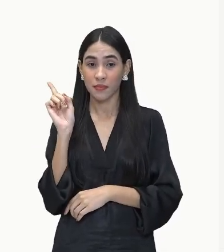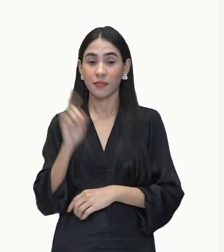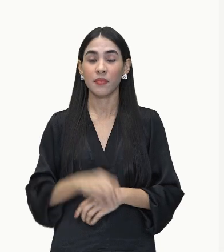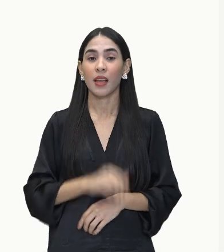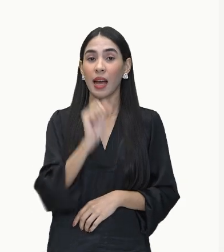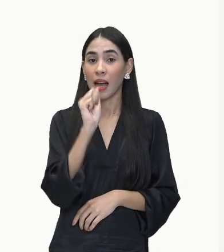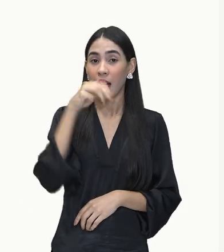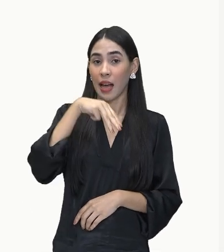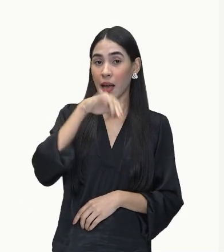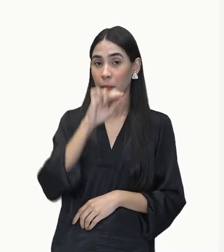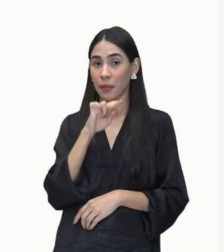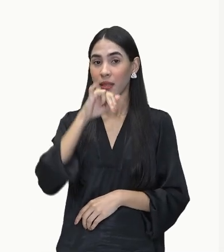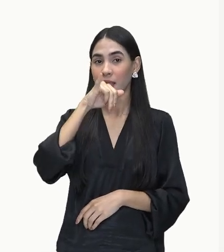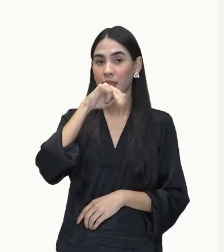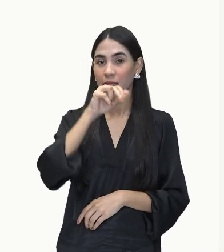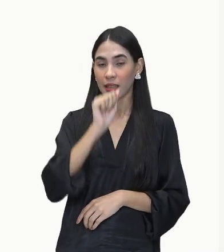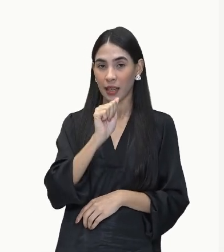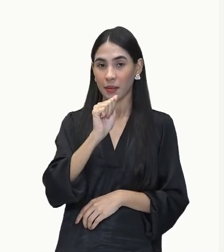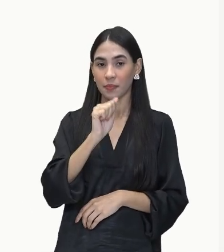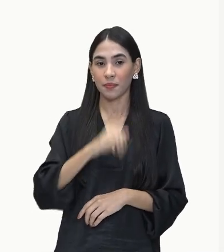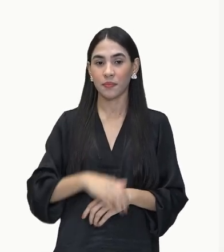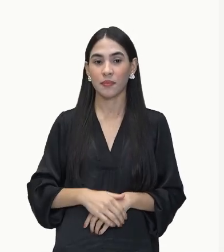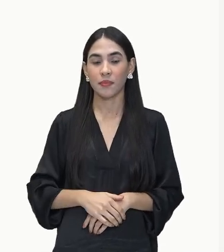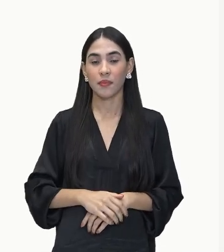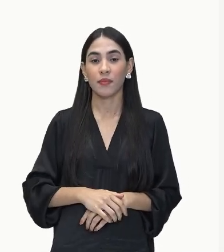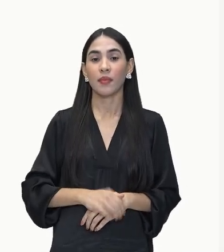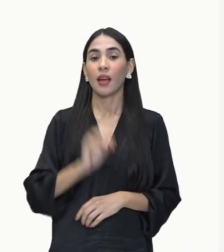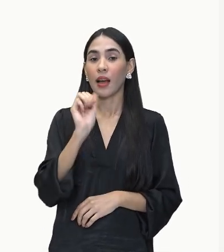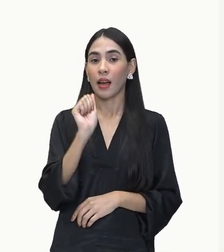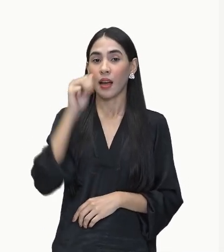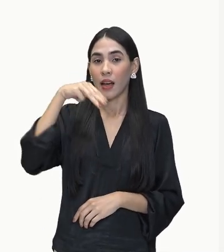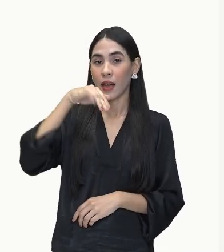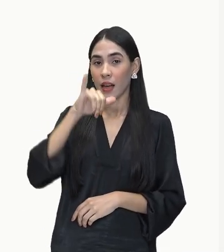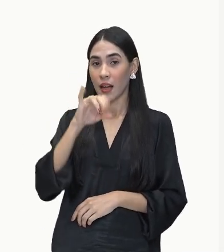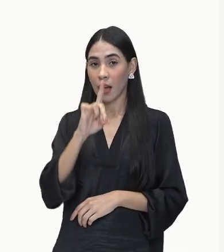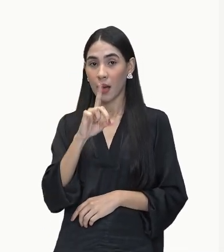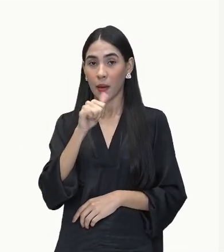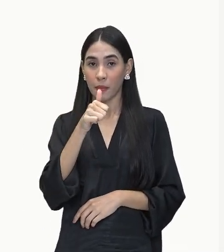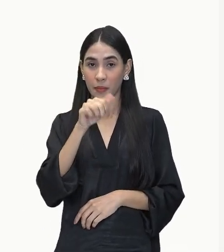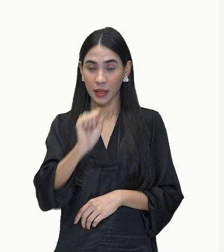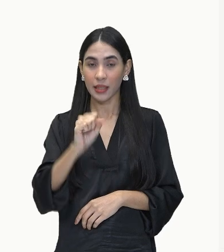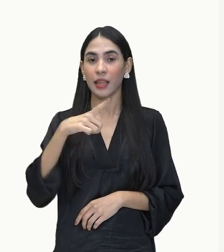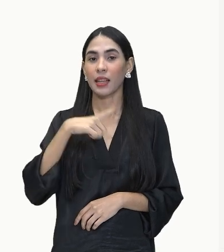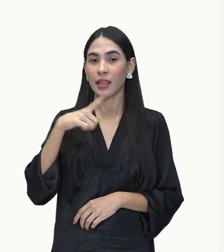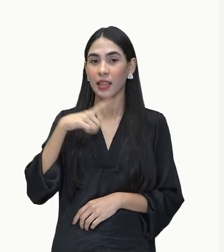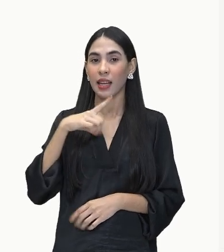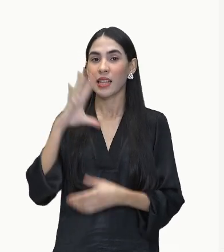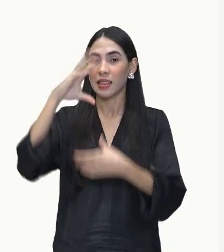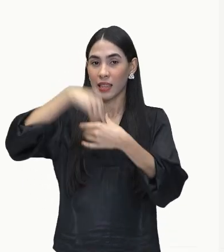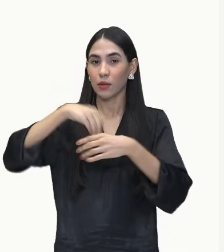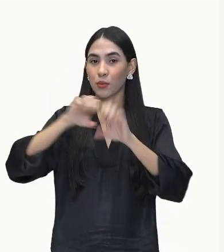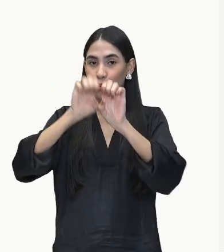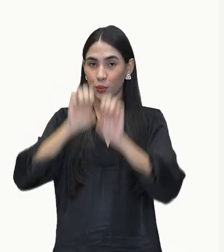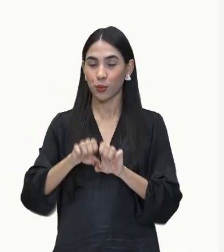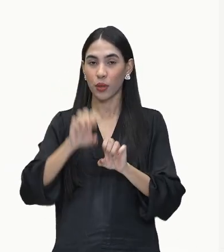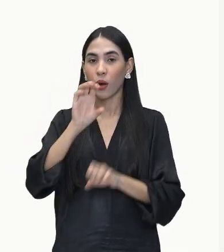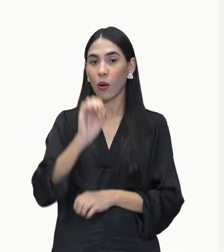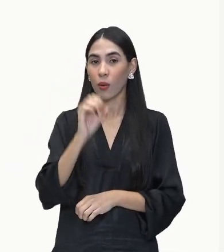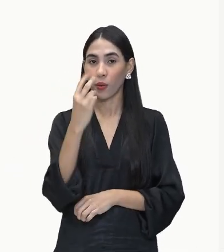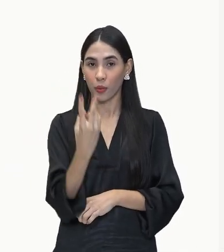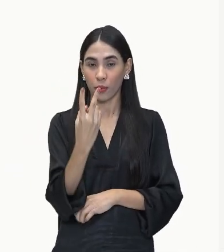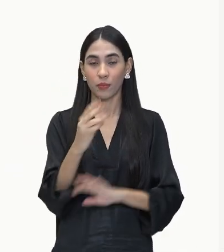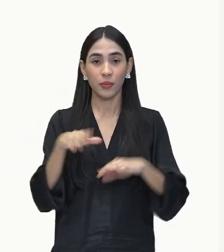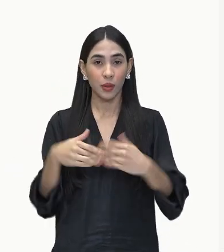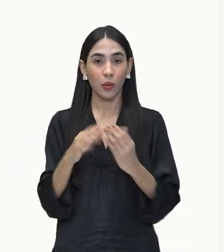Amina. E as amidas têm o oxigênio. Então, todo esse grupo